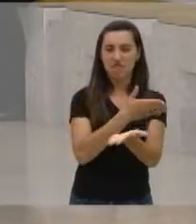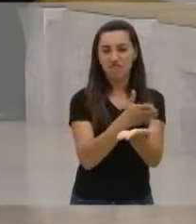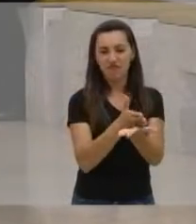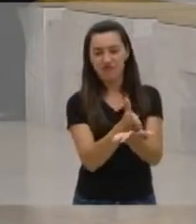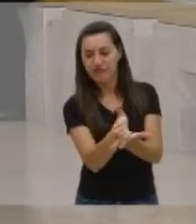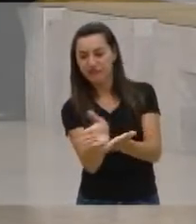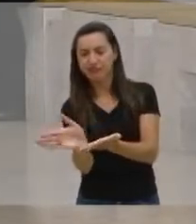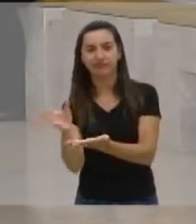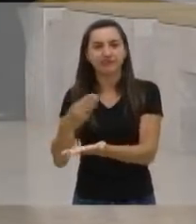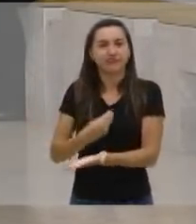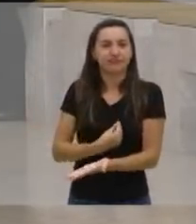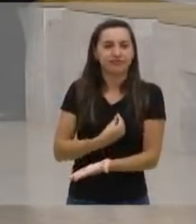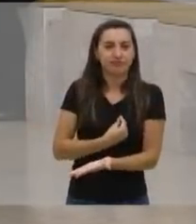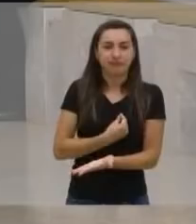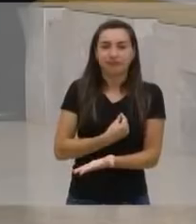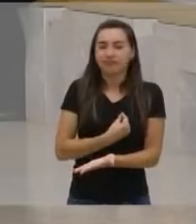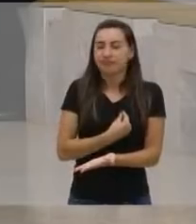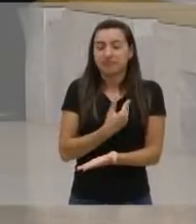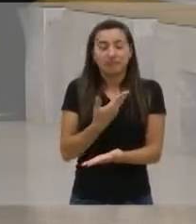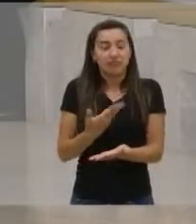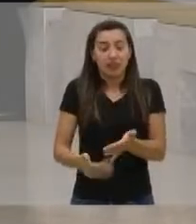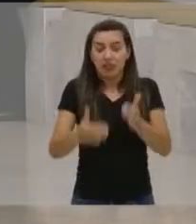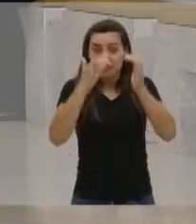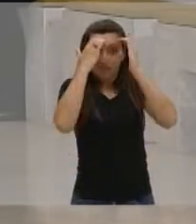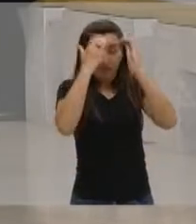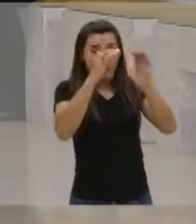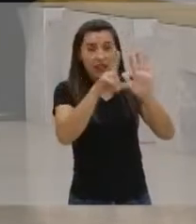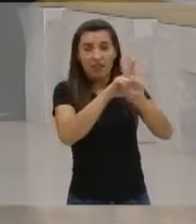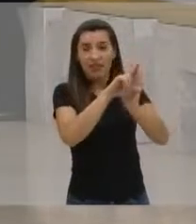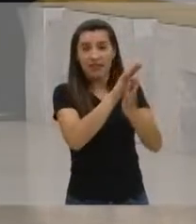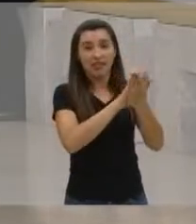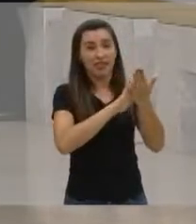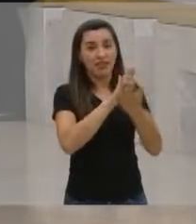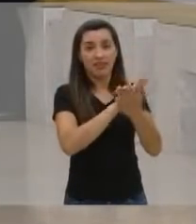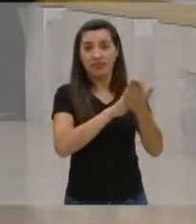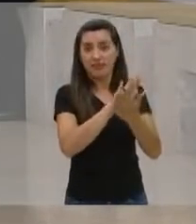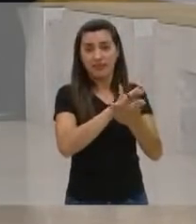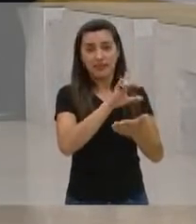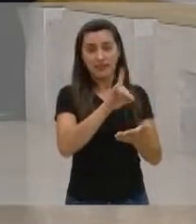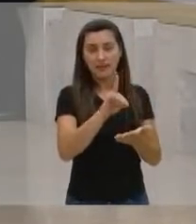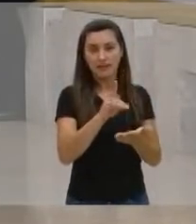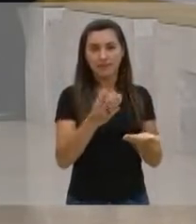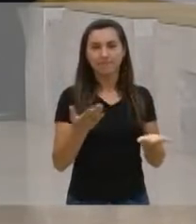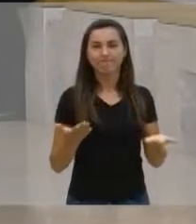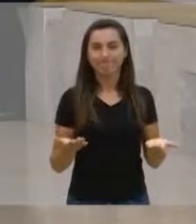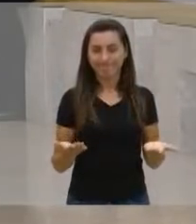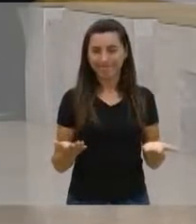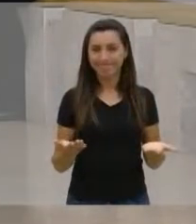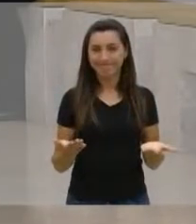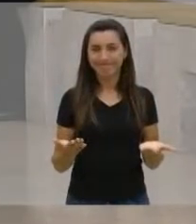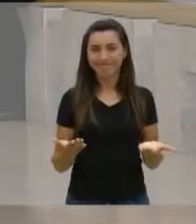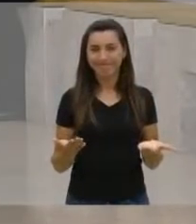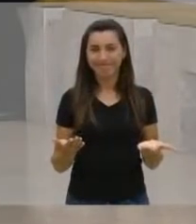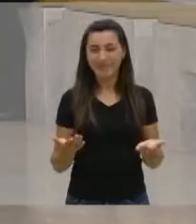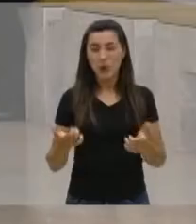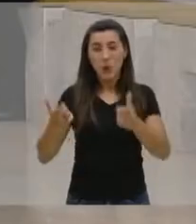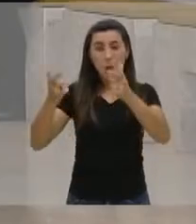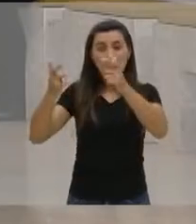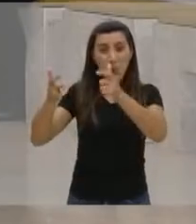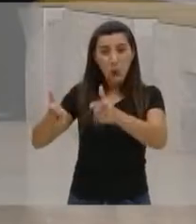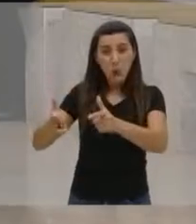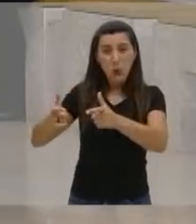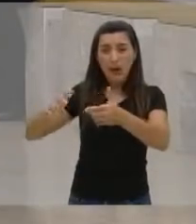povo se desviou dos preceitos, e é ali que o reino do norte foi devastado,